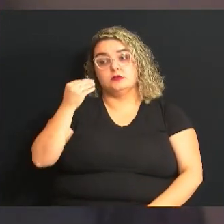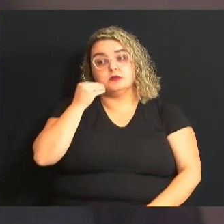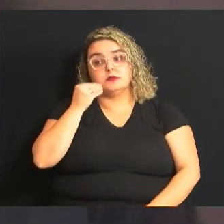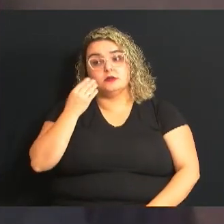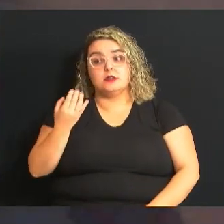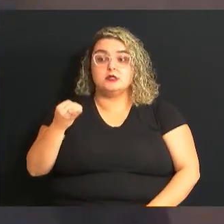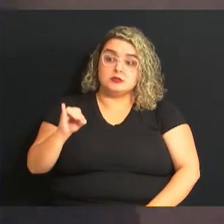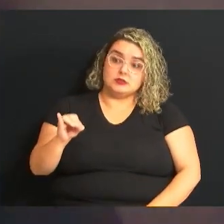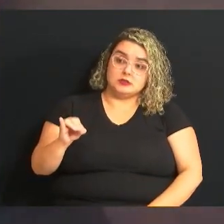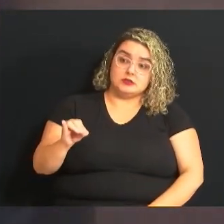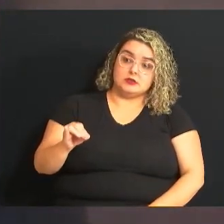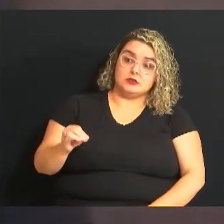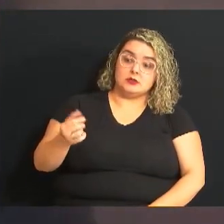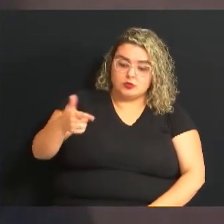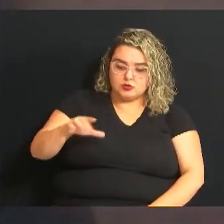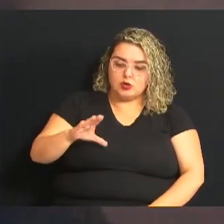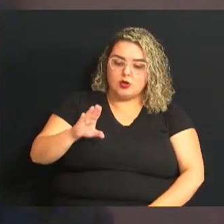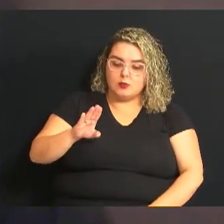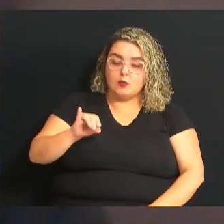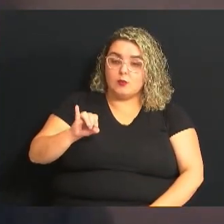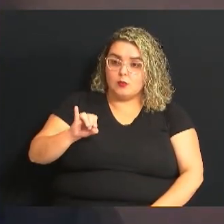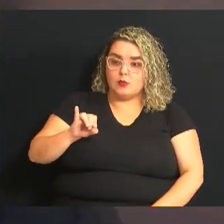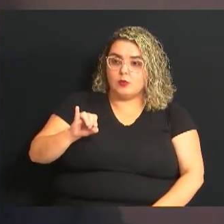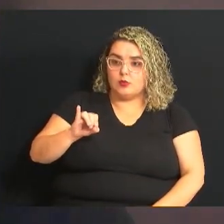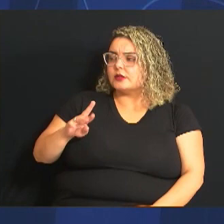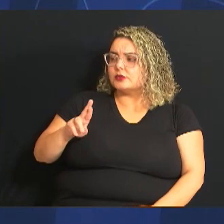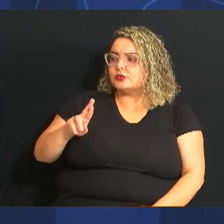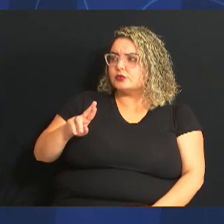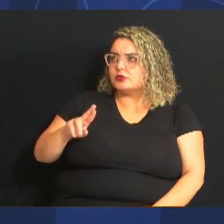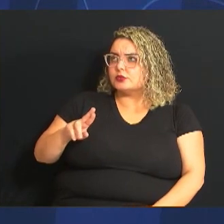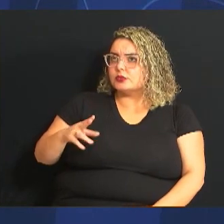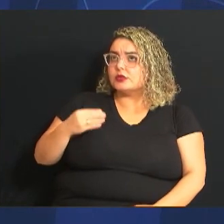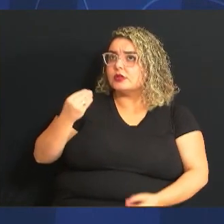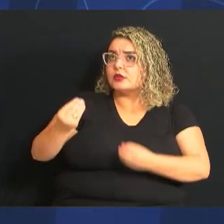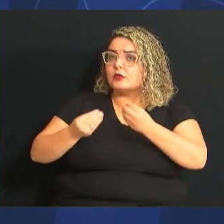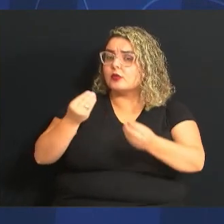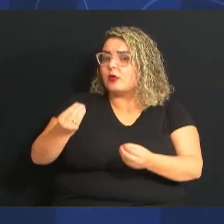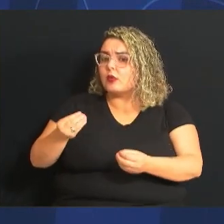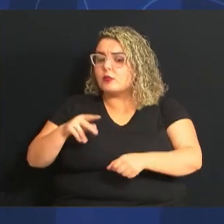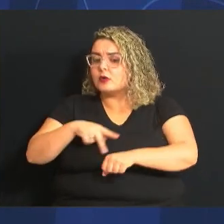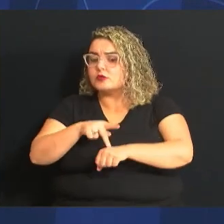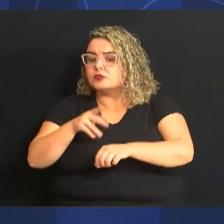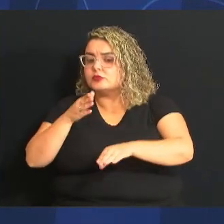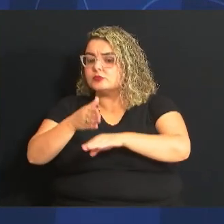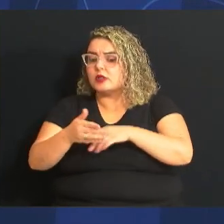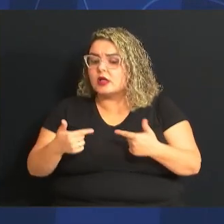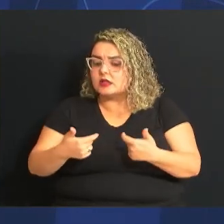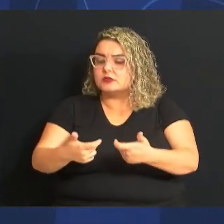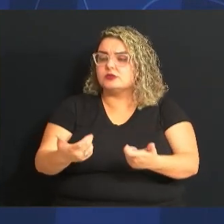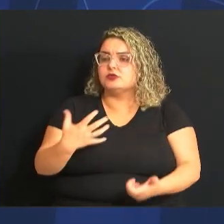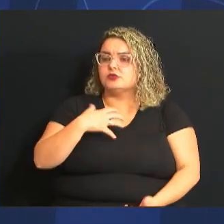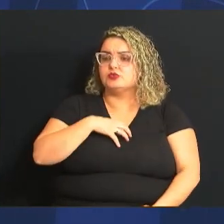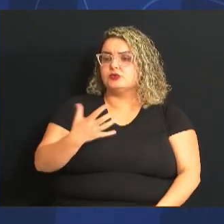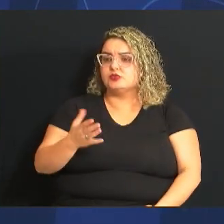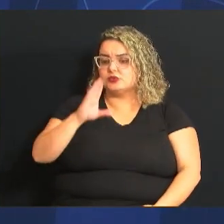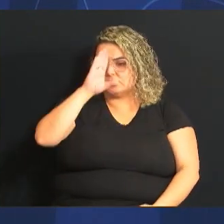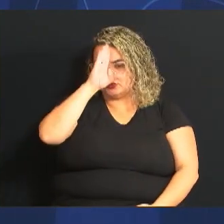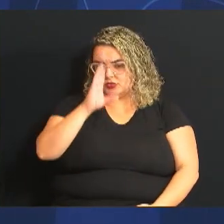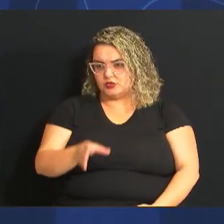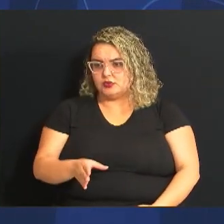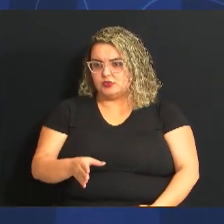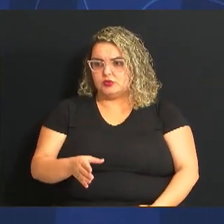Então, o que eu acredito, né? Eu acredito em formação a médio e longo prazo. Eu acredito